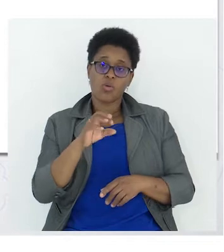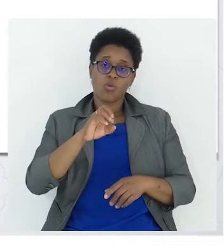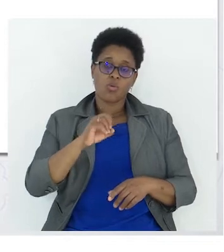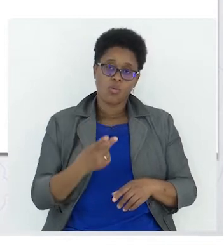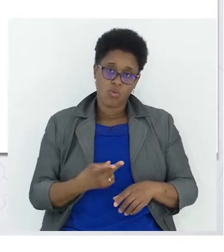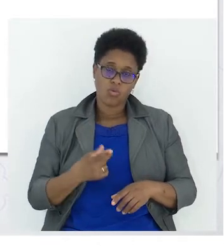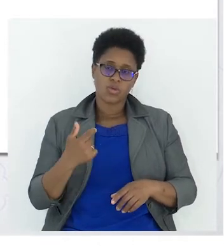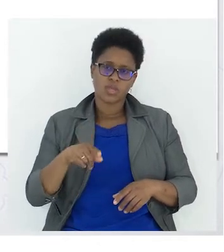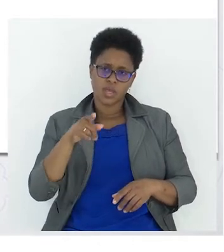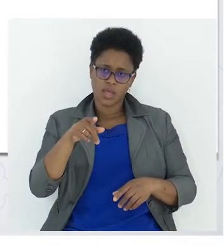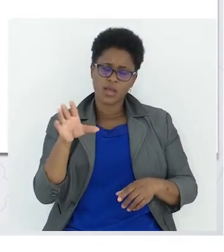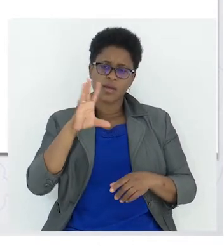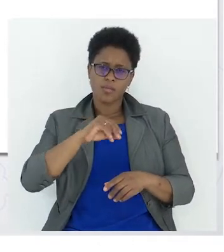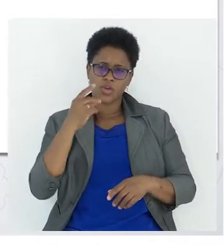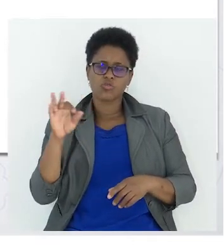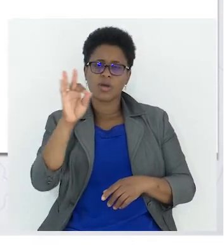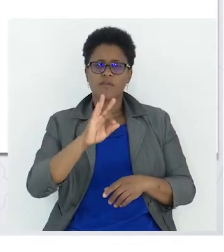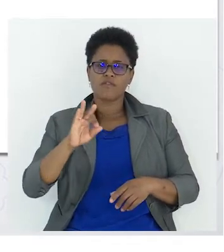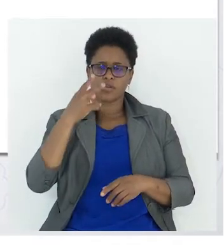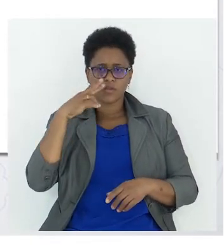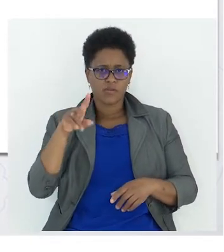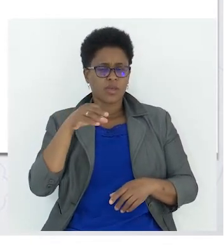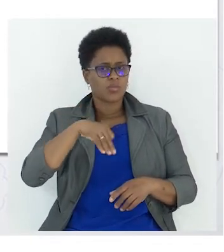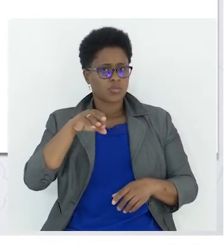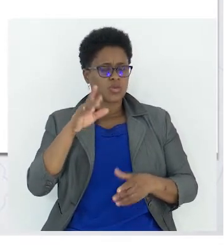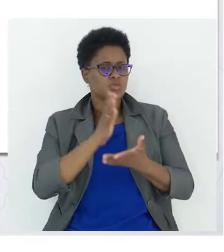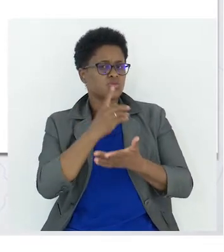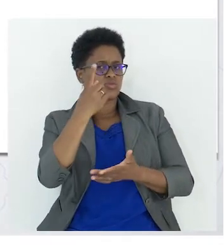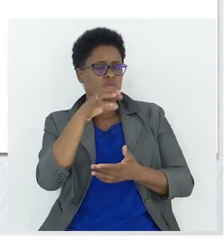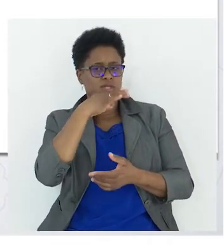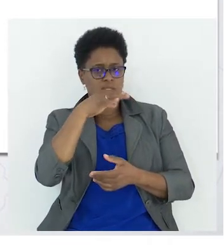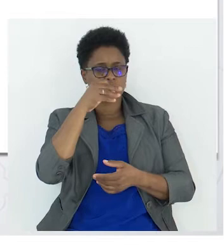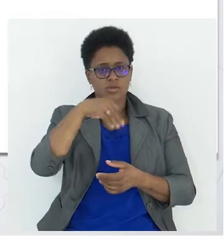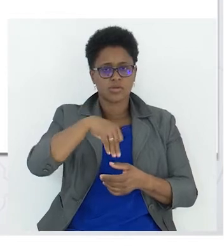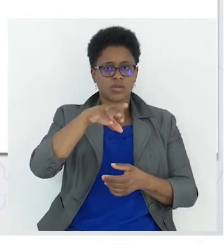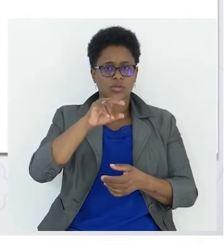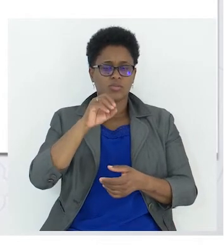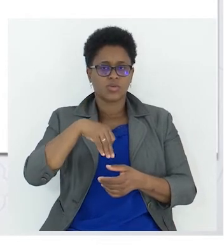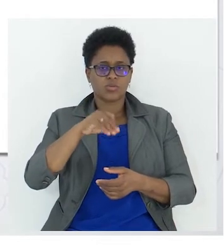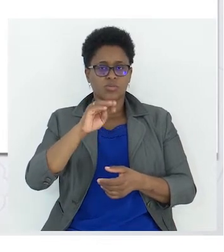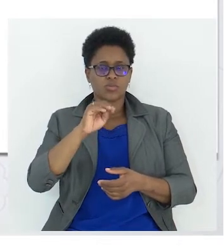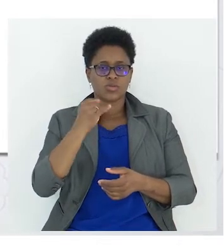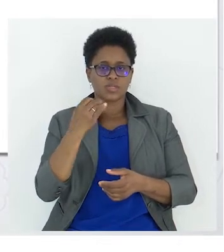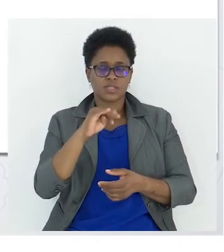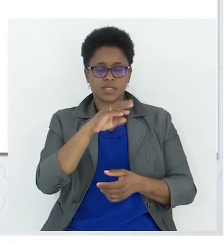aí tens mais uma forma de ver uma preposição lá sozinha e diz-se preposição simples.